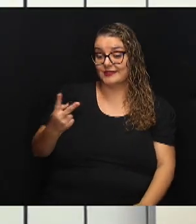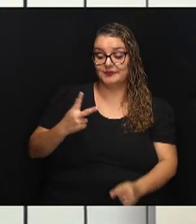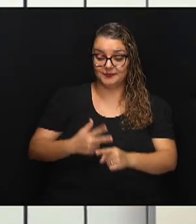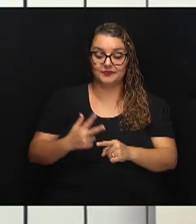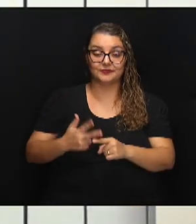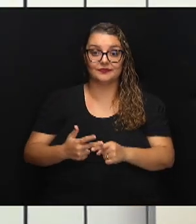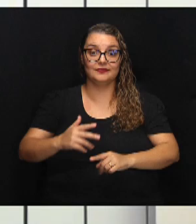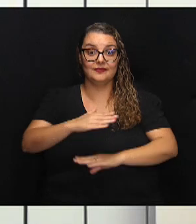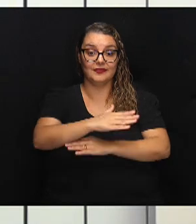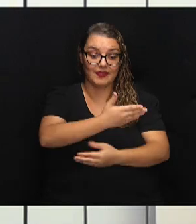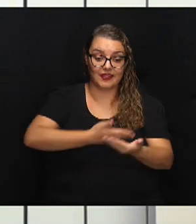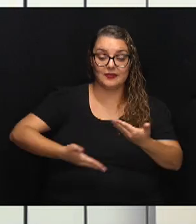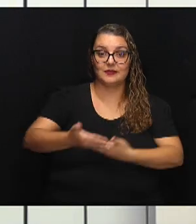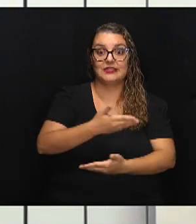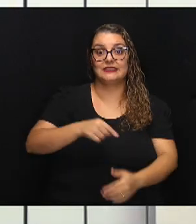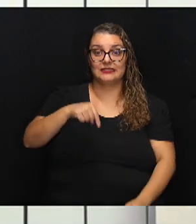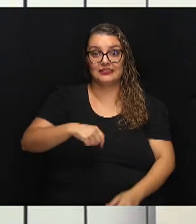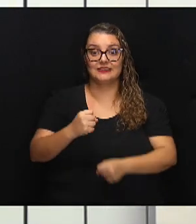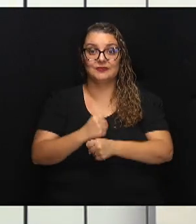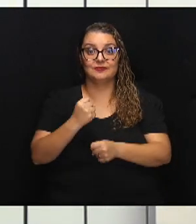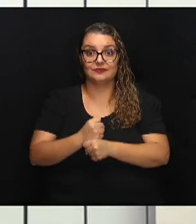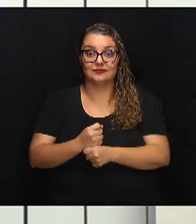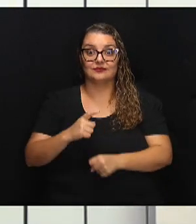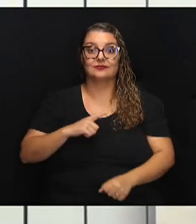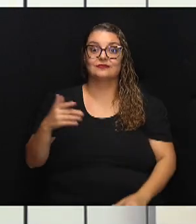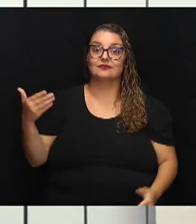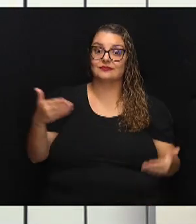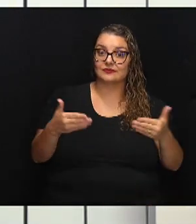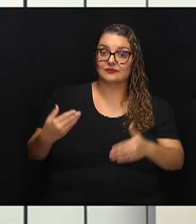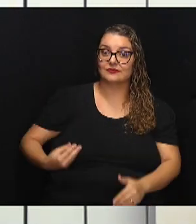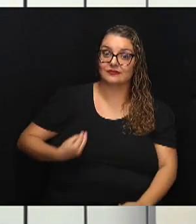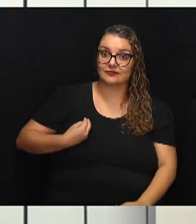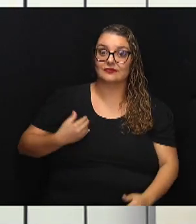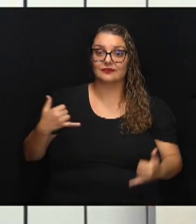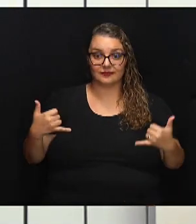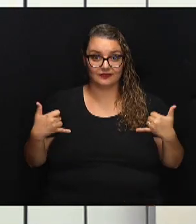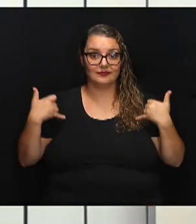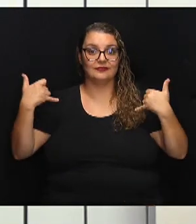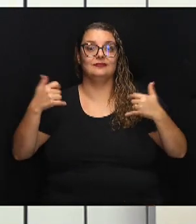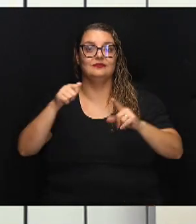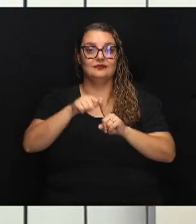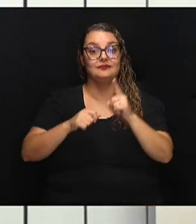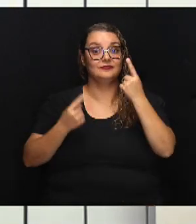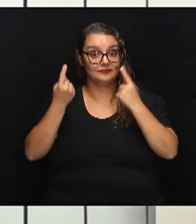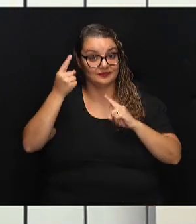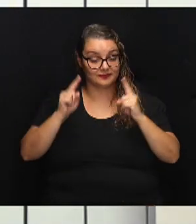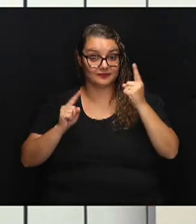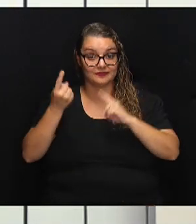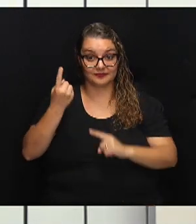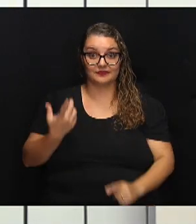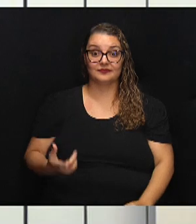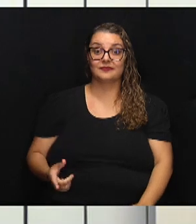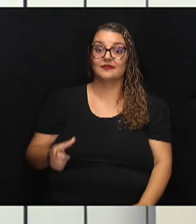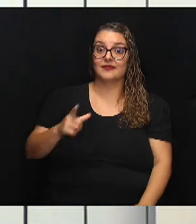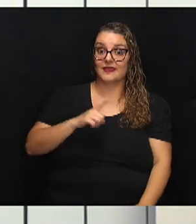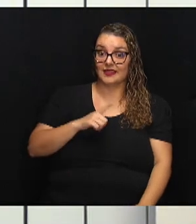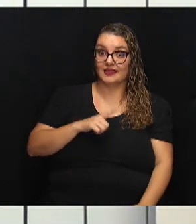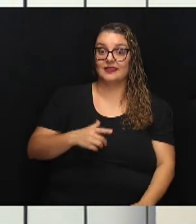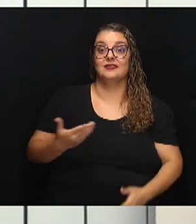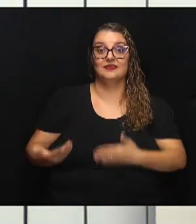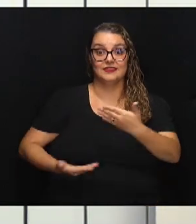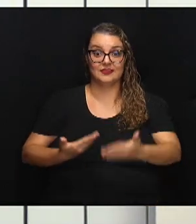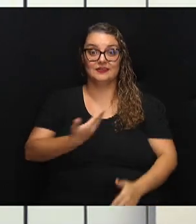Câmara Integrada deste ano contou com a participação dos aniversariantes do mês de fevereiro e dos servidores